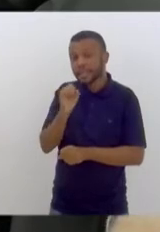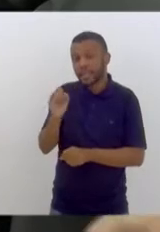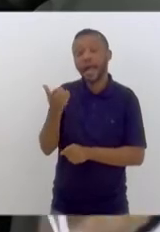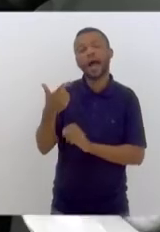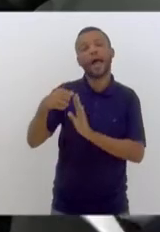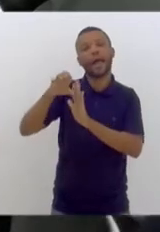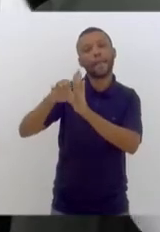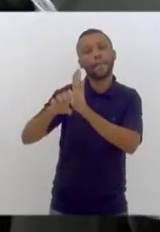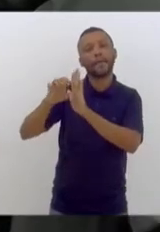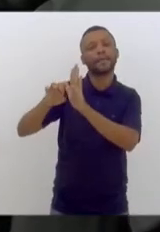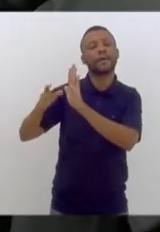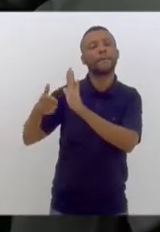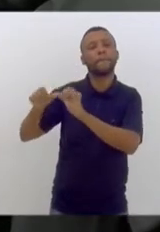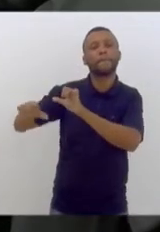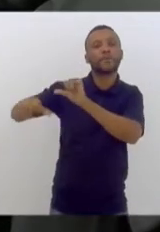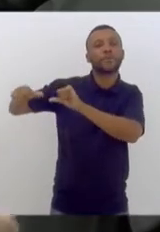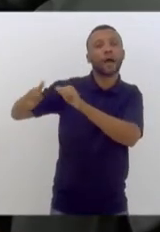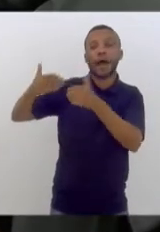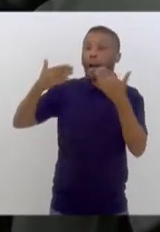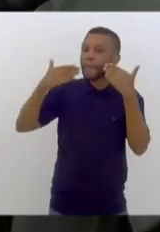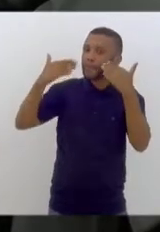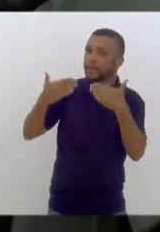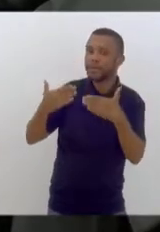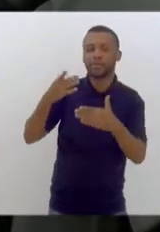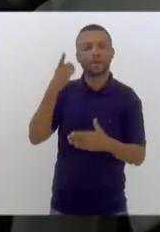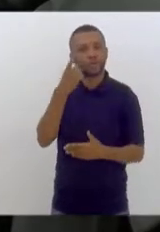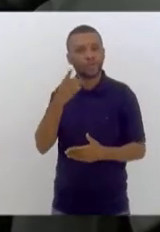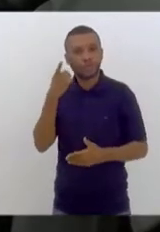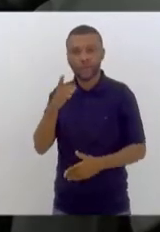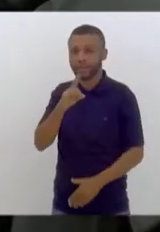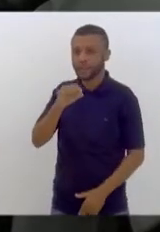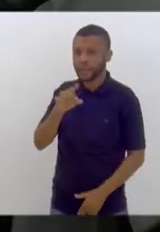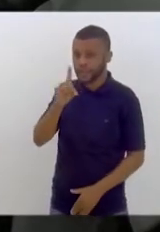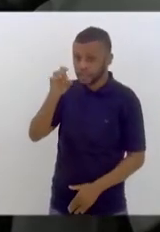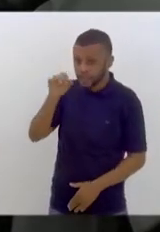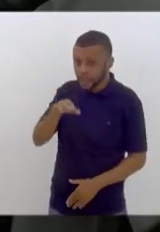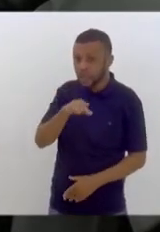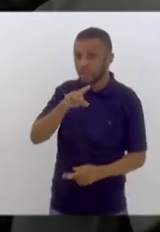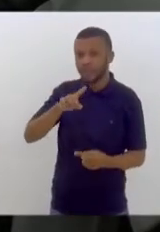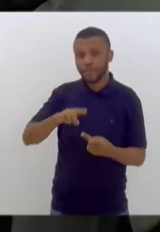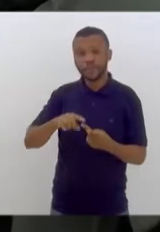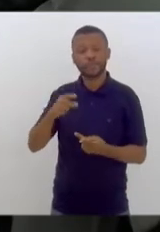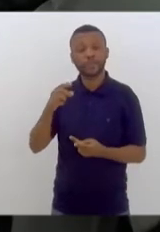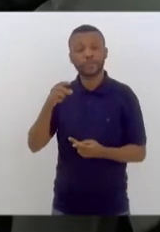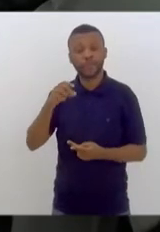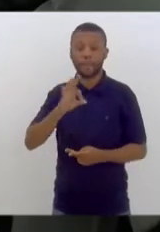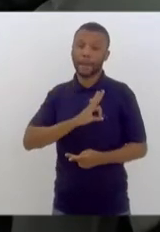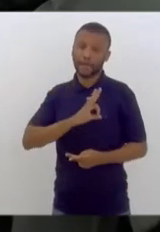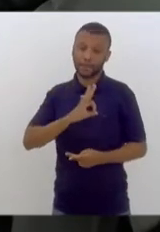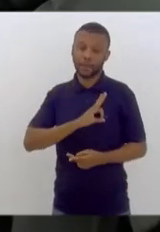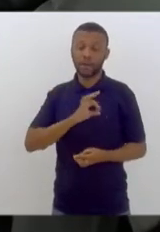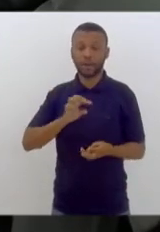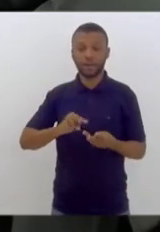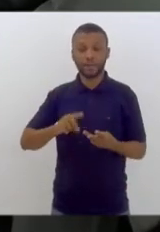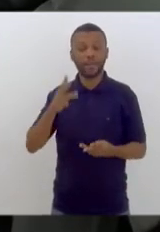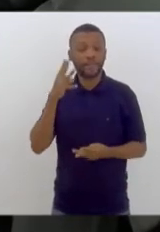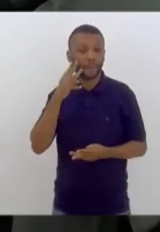modificativa apresentada pelos deputados Zeidan, Marta Rocha e Valdé Carneiro estabelece a divisão